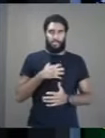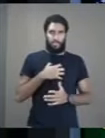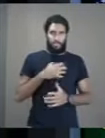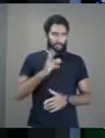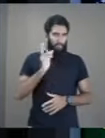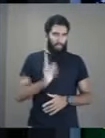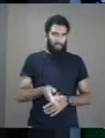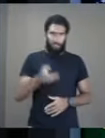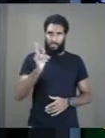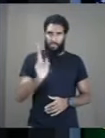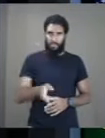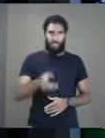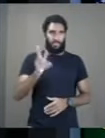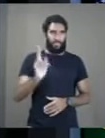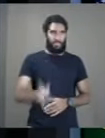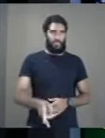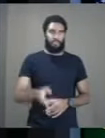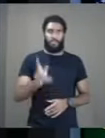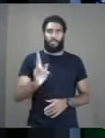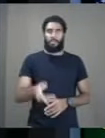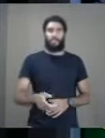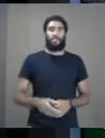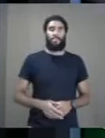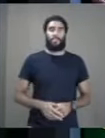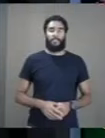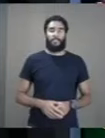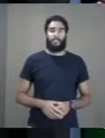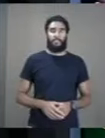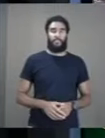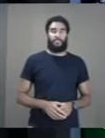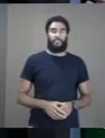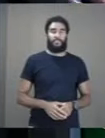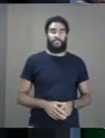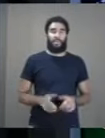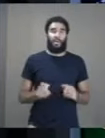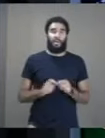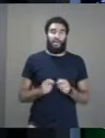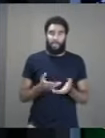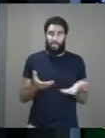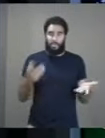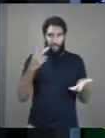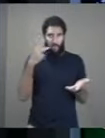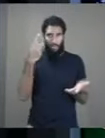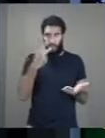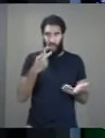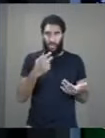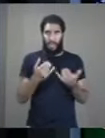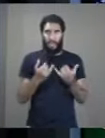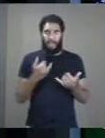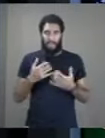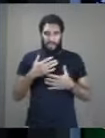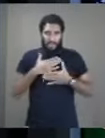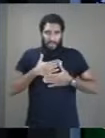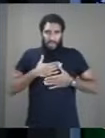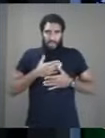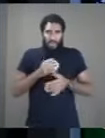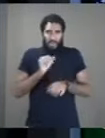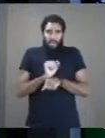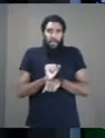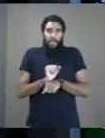constante, deixando esse parlamento inerte, covarde, omisso.